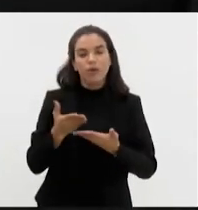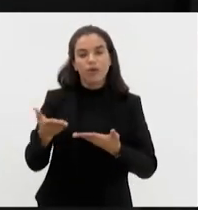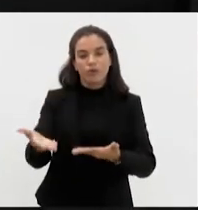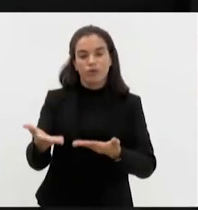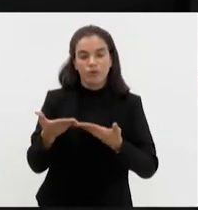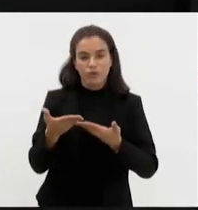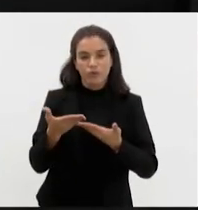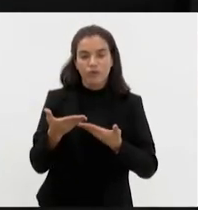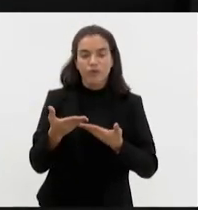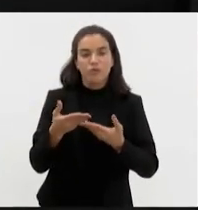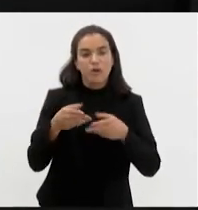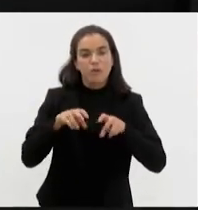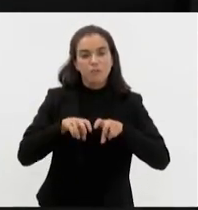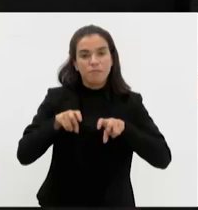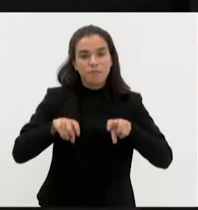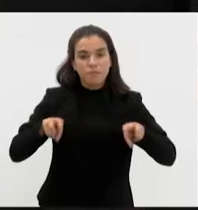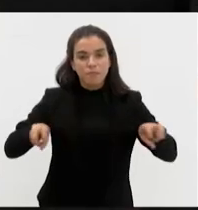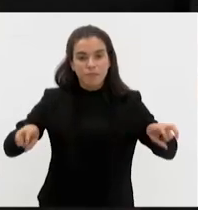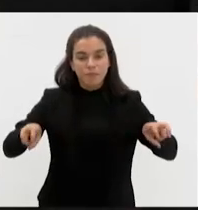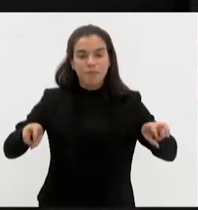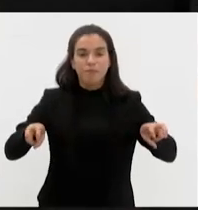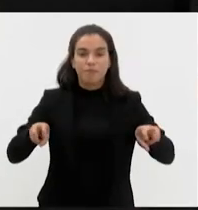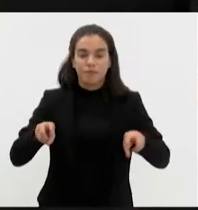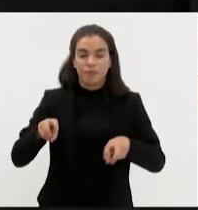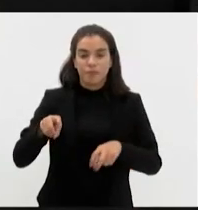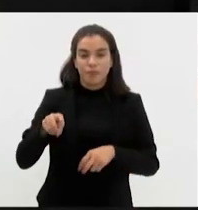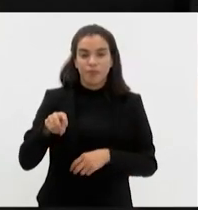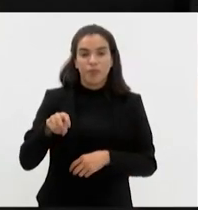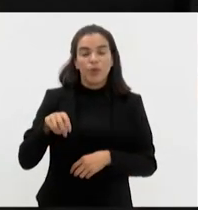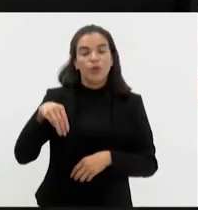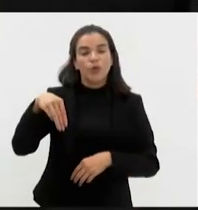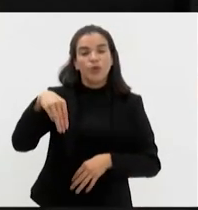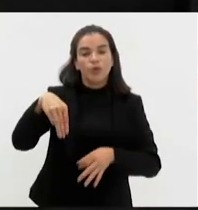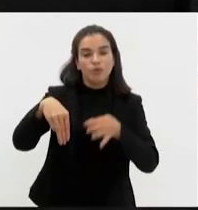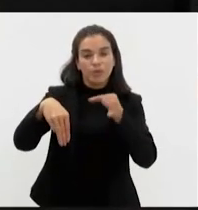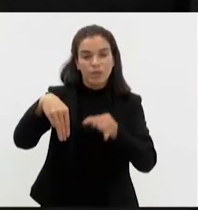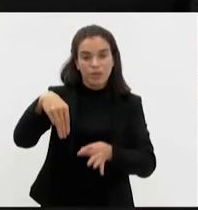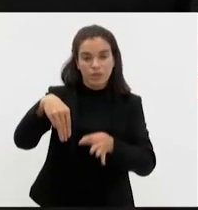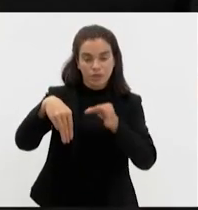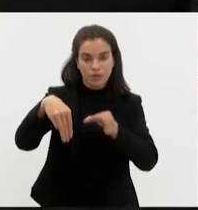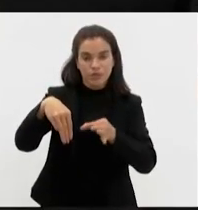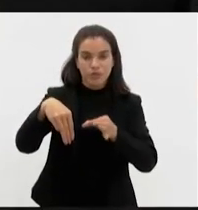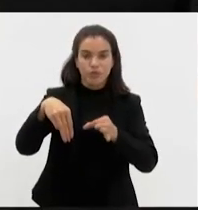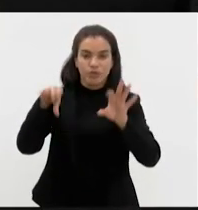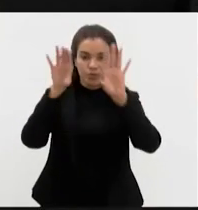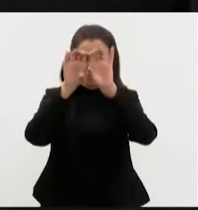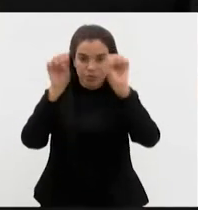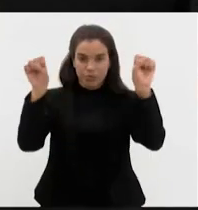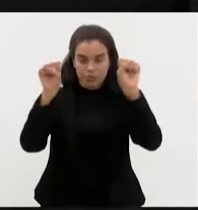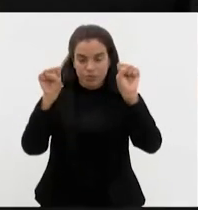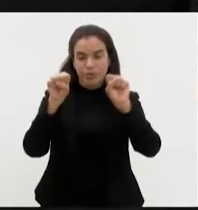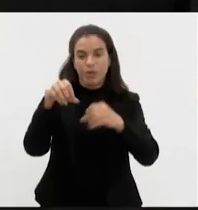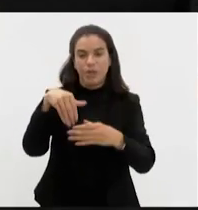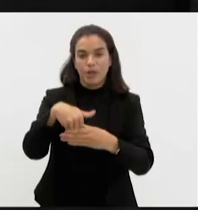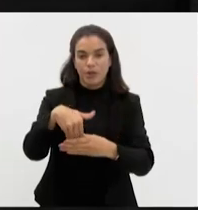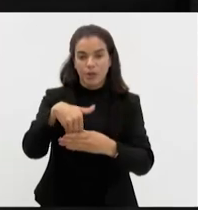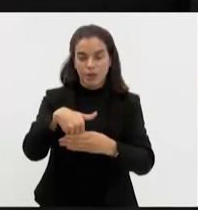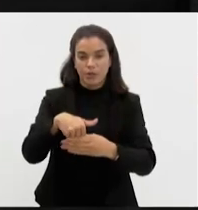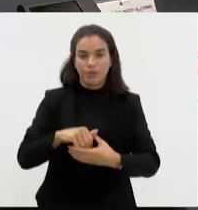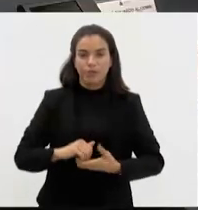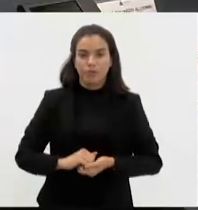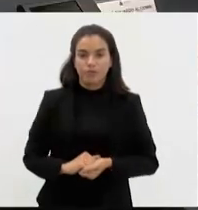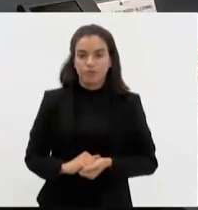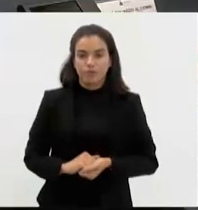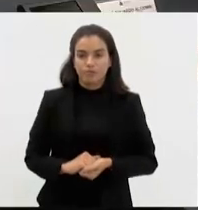participar da mesa do ministro do Tribunal Superior Eleitoral Dr Floriano Azevedo Marques Neto por